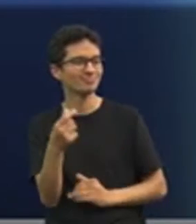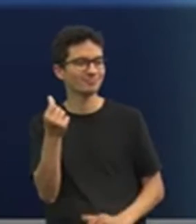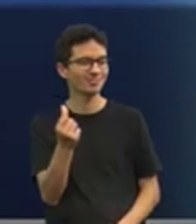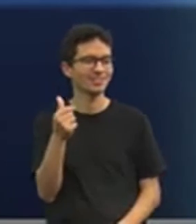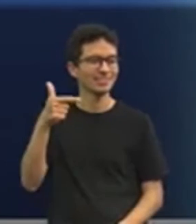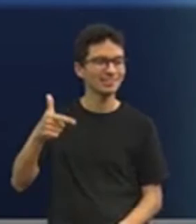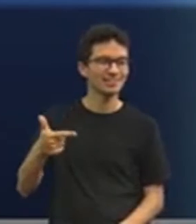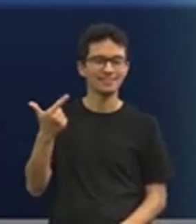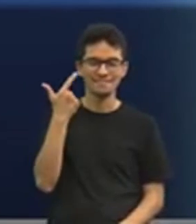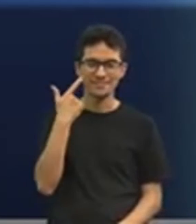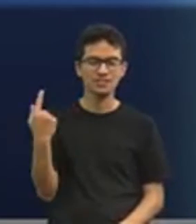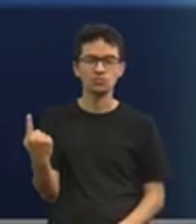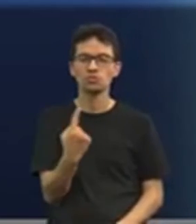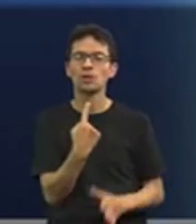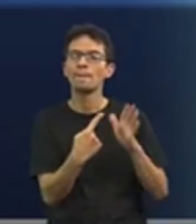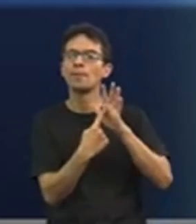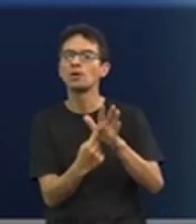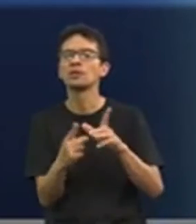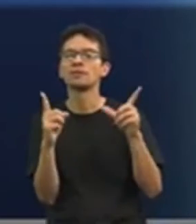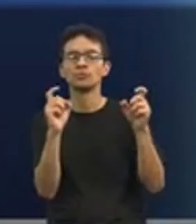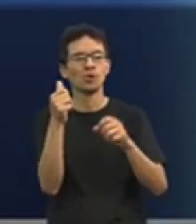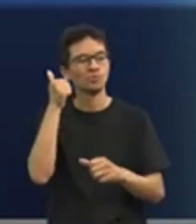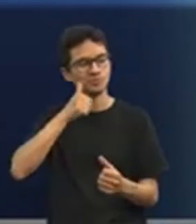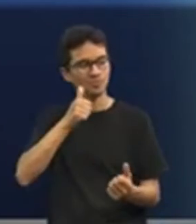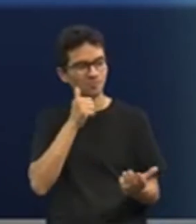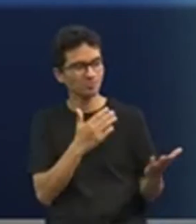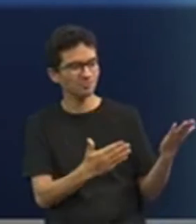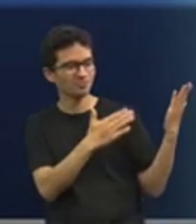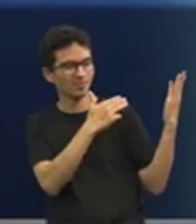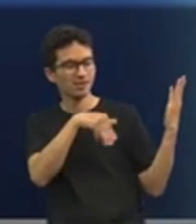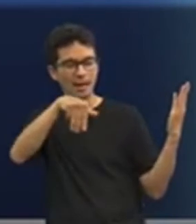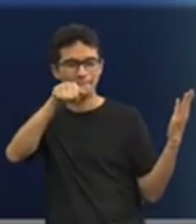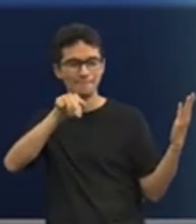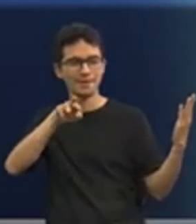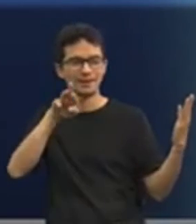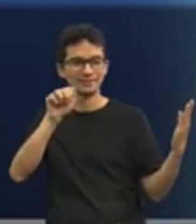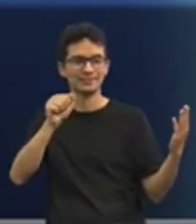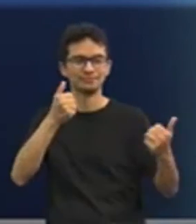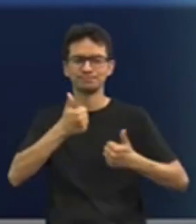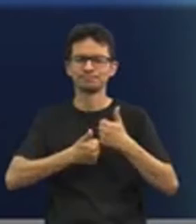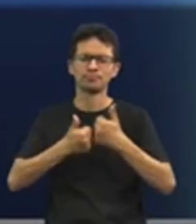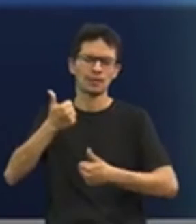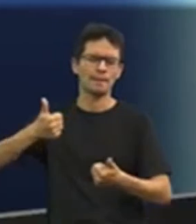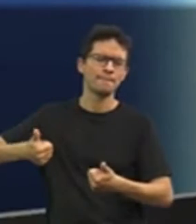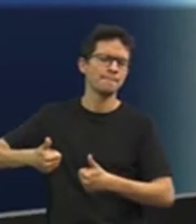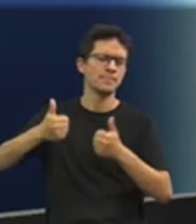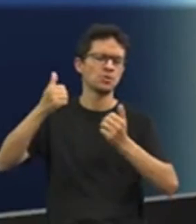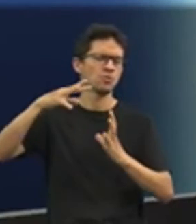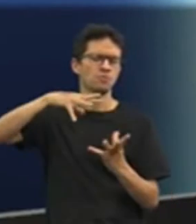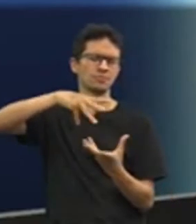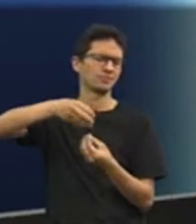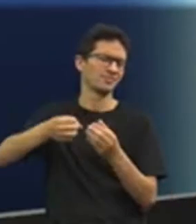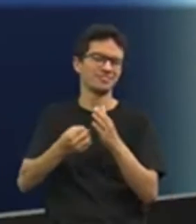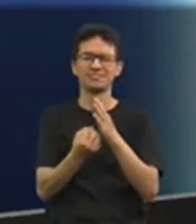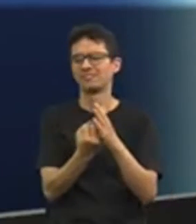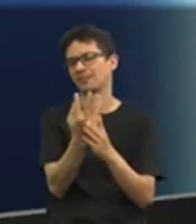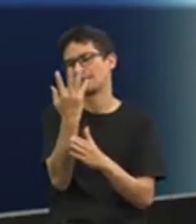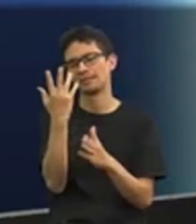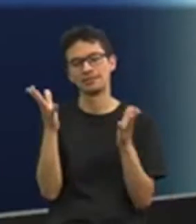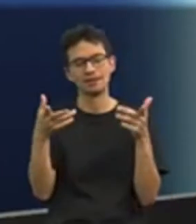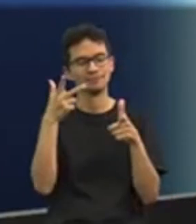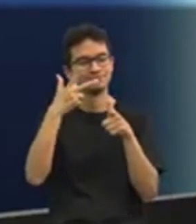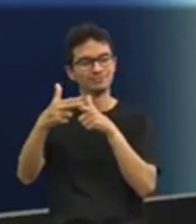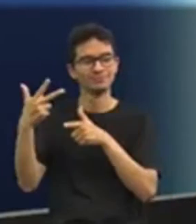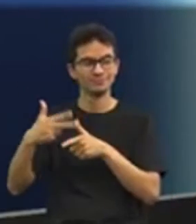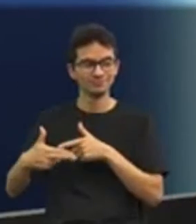67 traz pra gente aí uma imagem da jogadora de futebol a Marta a melhor do mundo por diversas vezes e